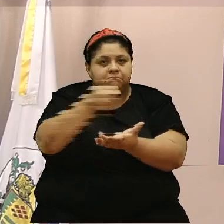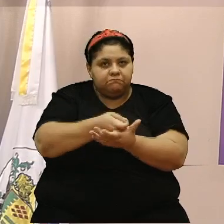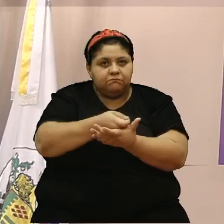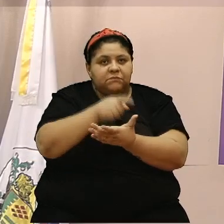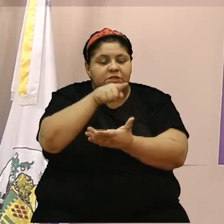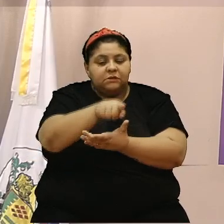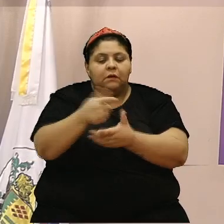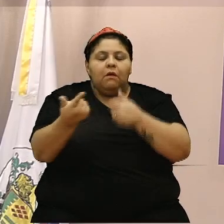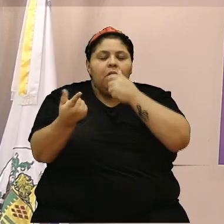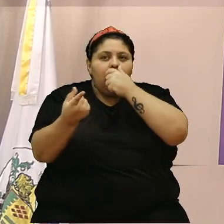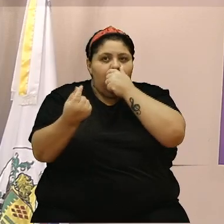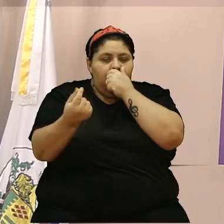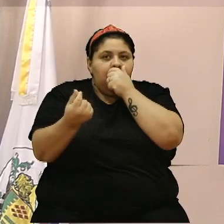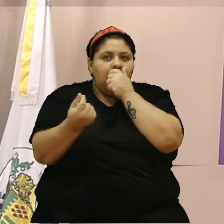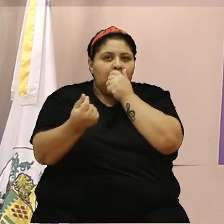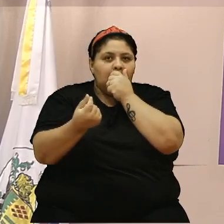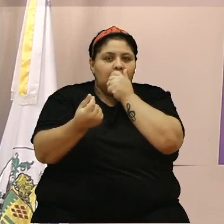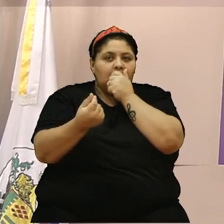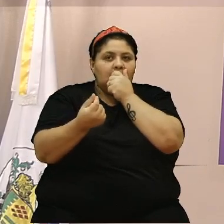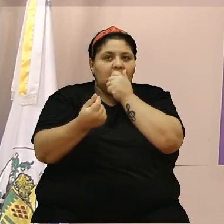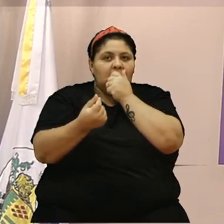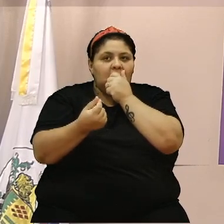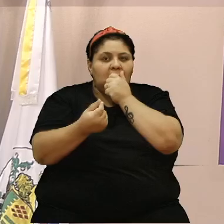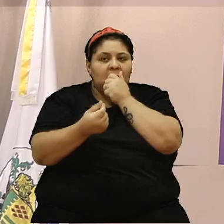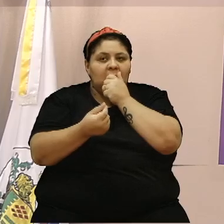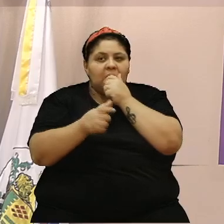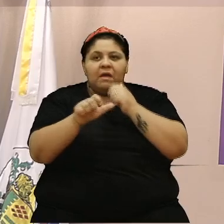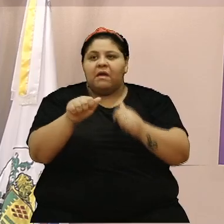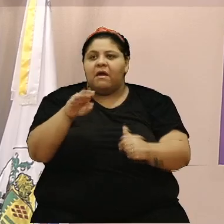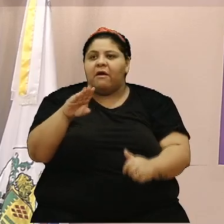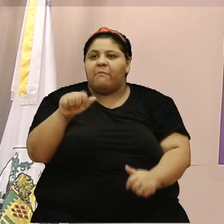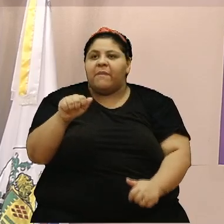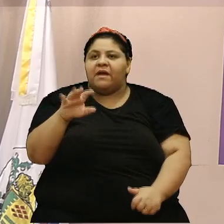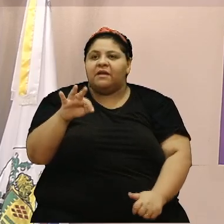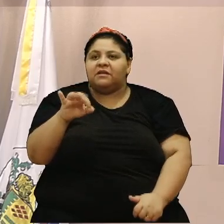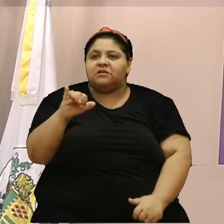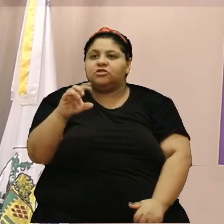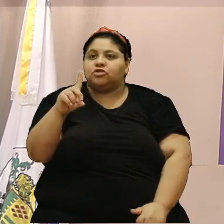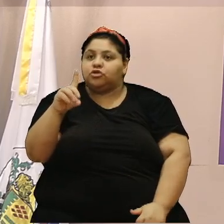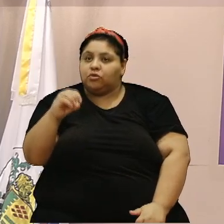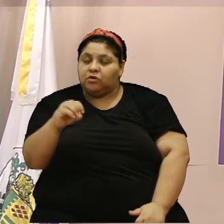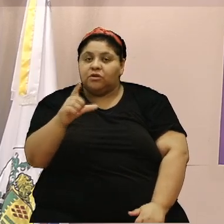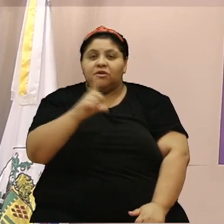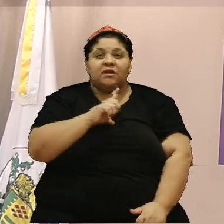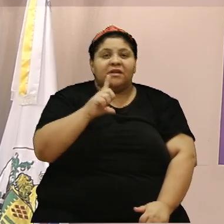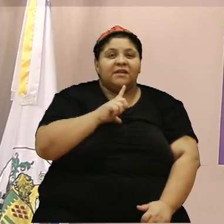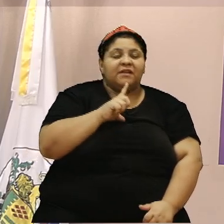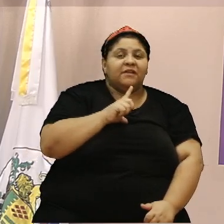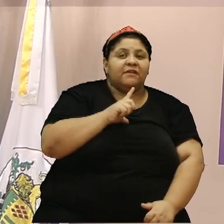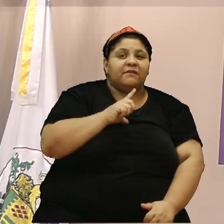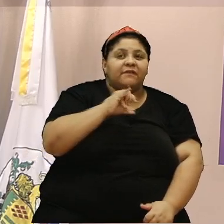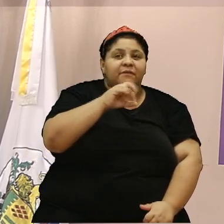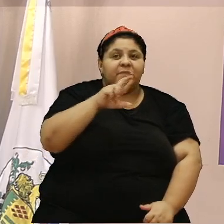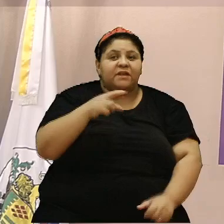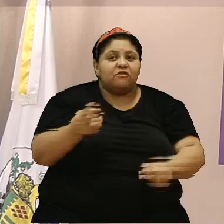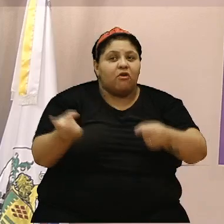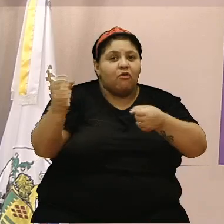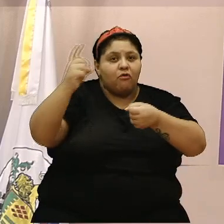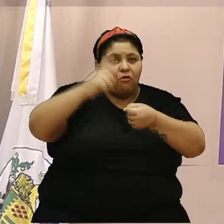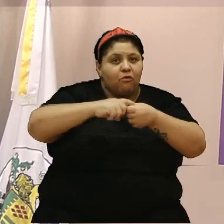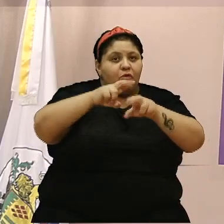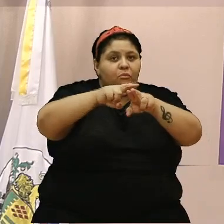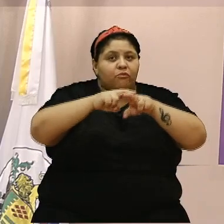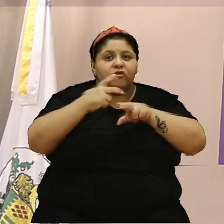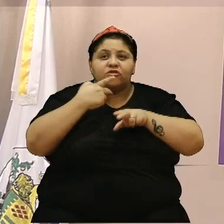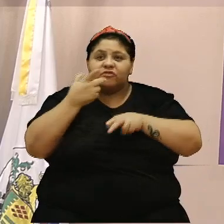esse valor é abatido. Já está deduzido. Se a gente tiver imposto a restituir, por isso que eu falei que a